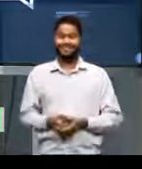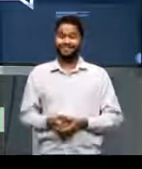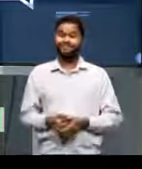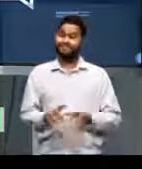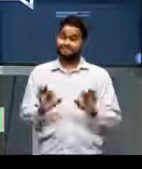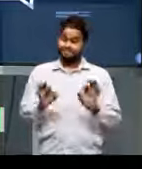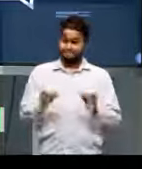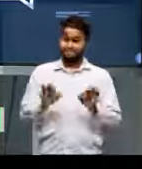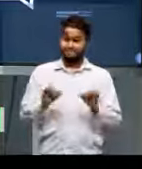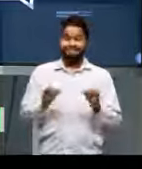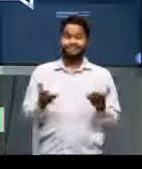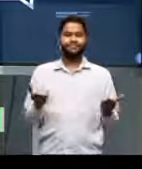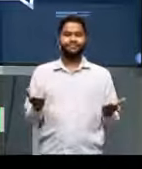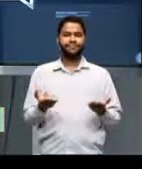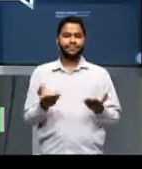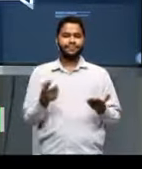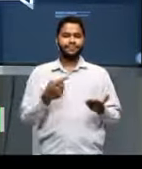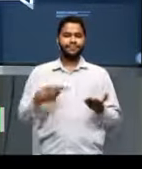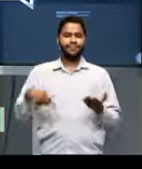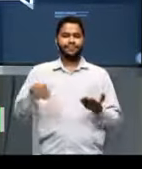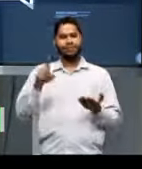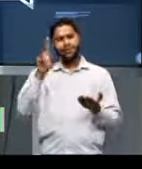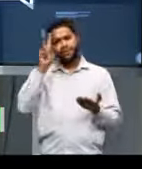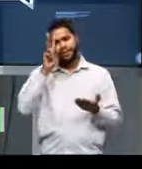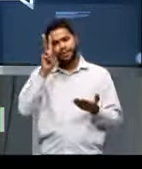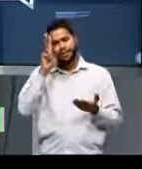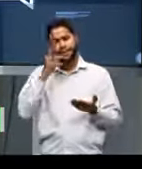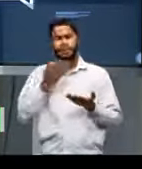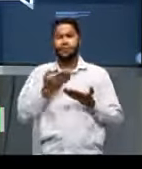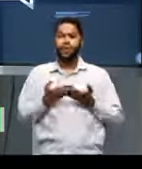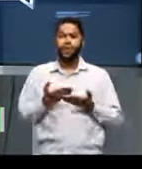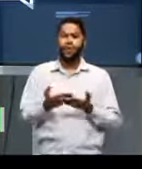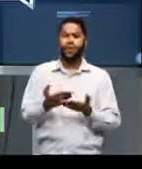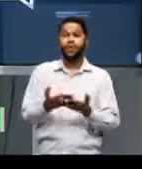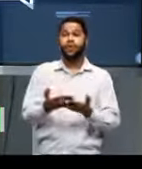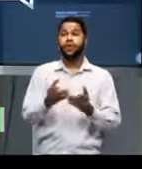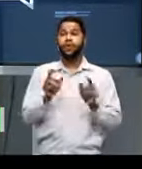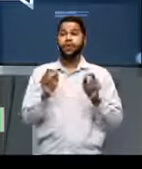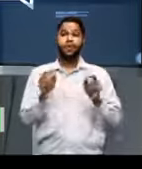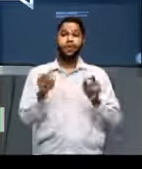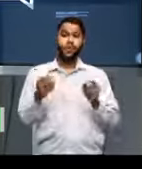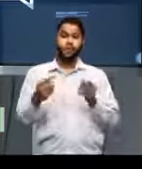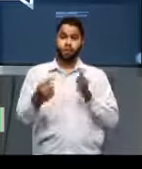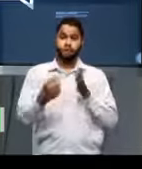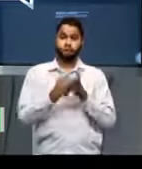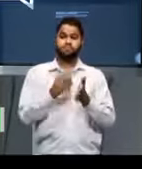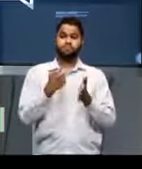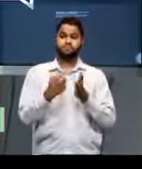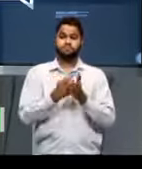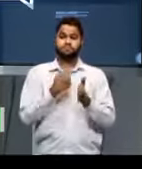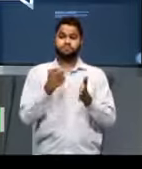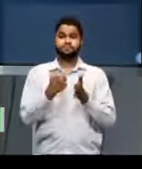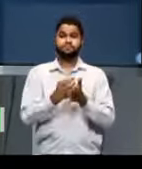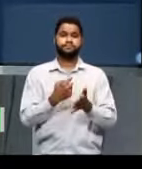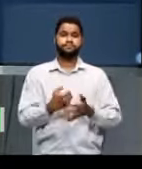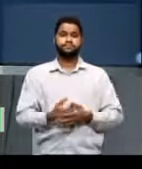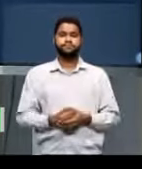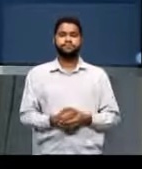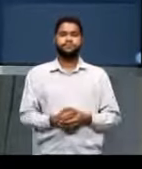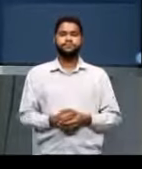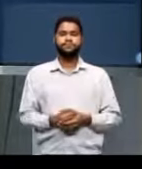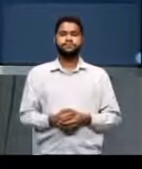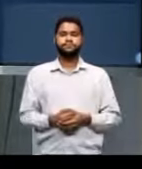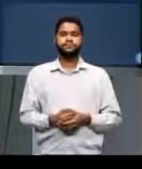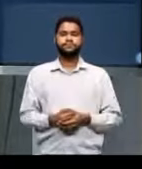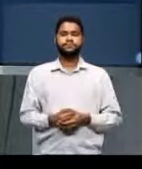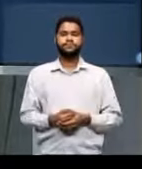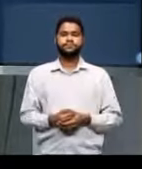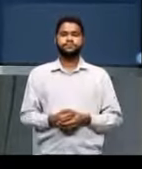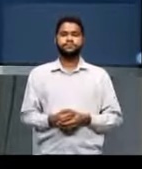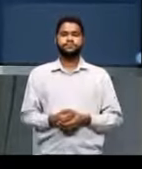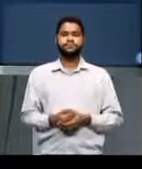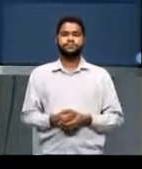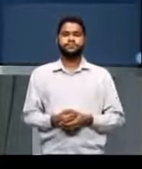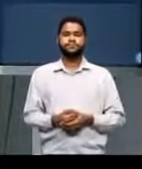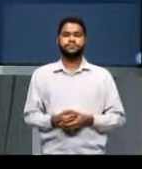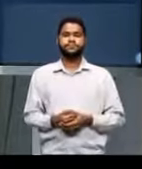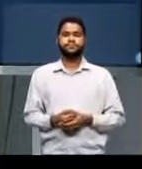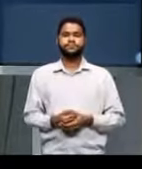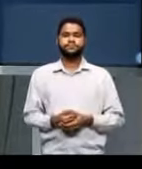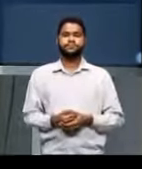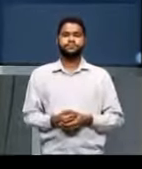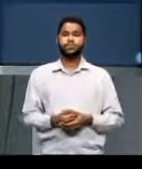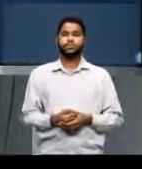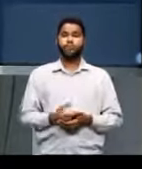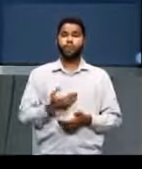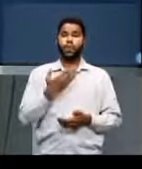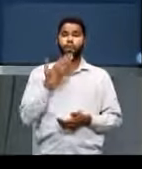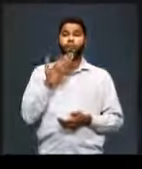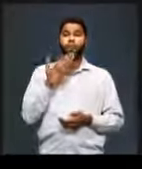Exatamente. Agora que nós já relembramos as aulas, então vamos para as perguntas. Vamos lá. Qual